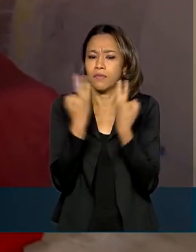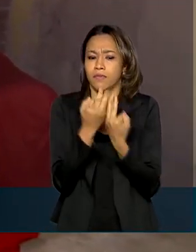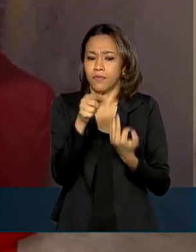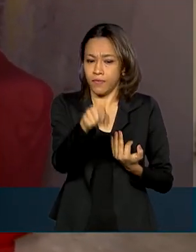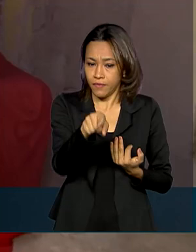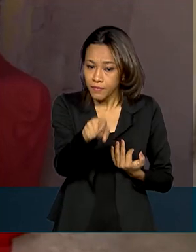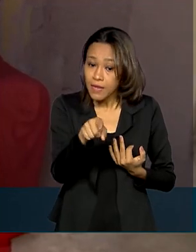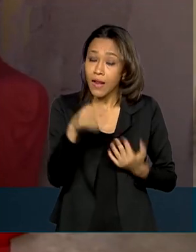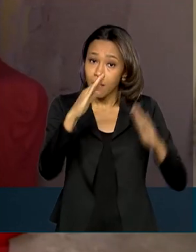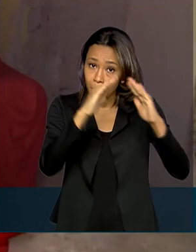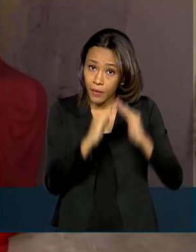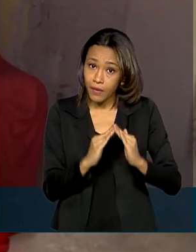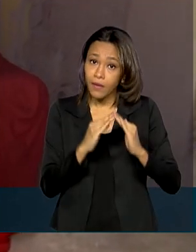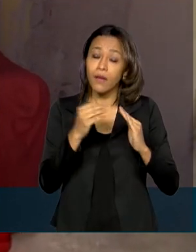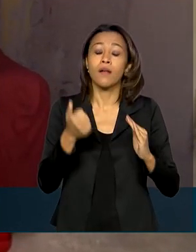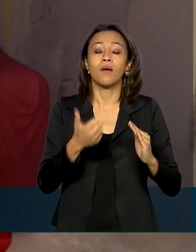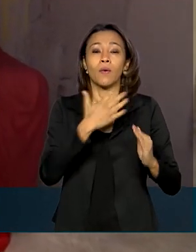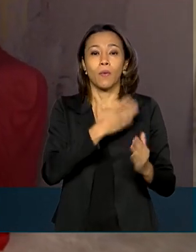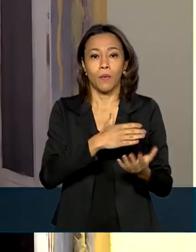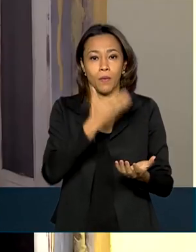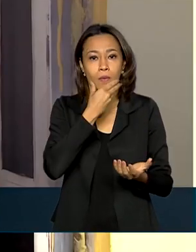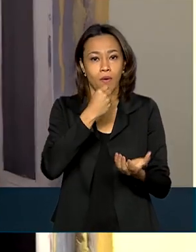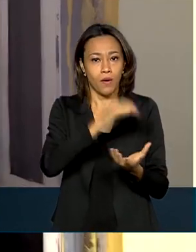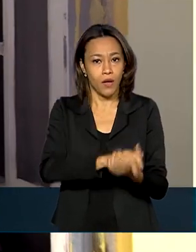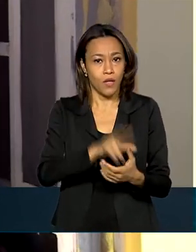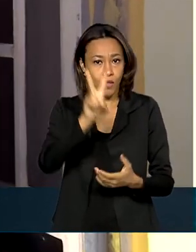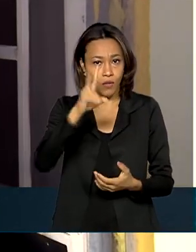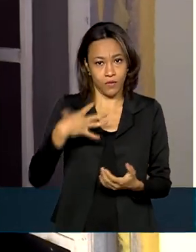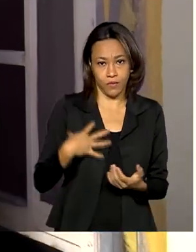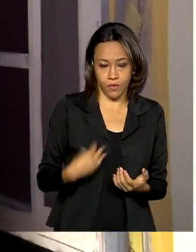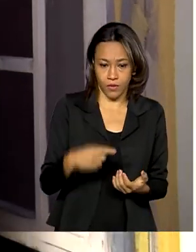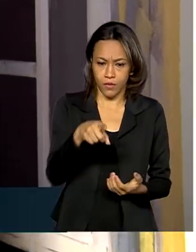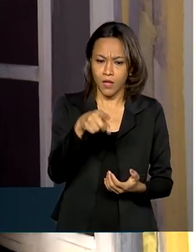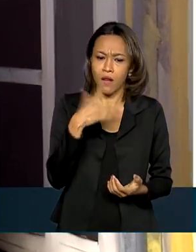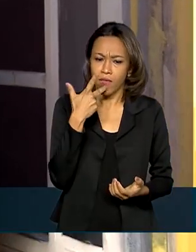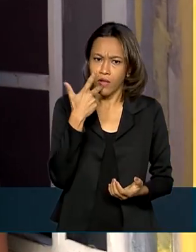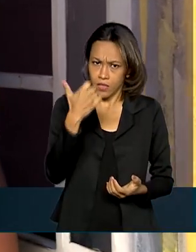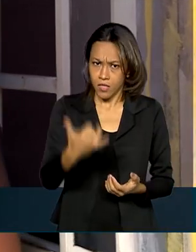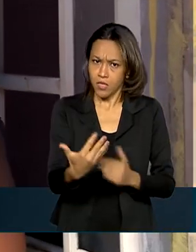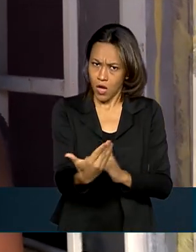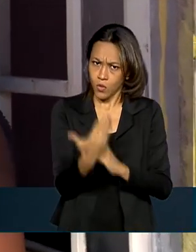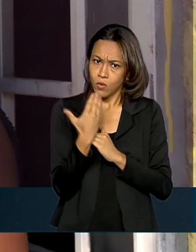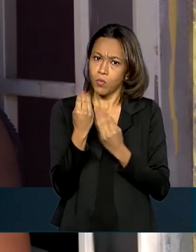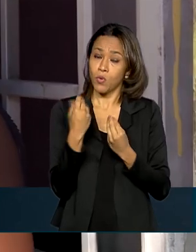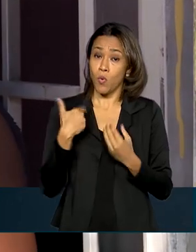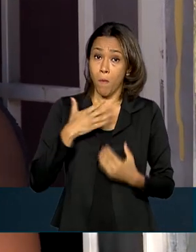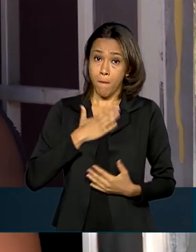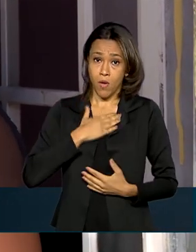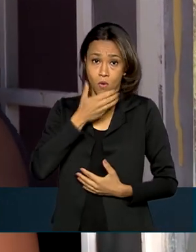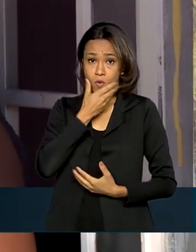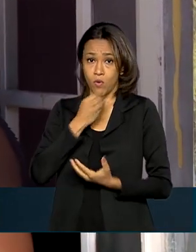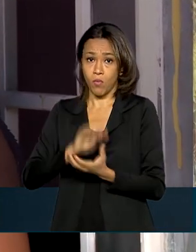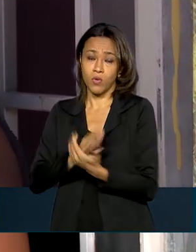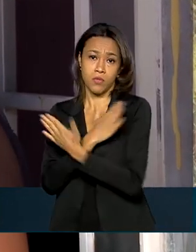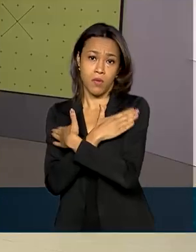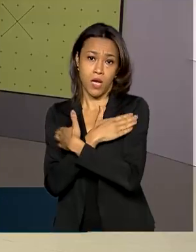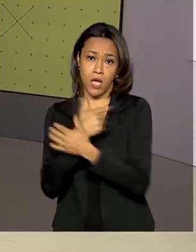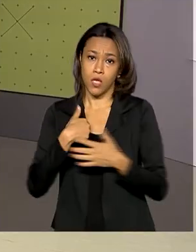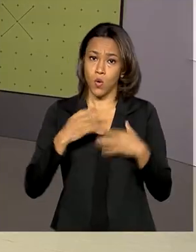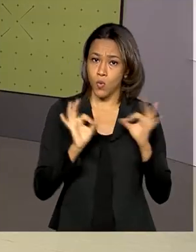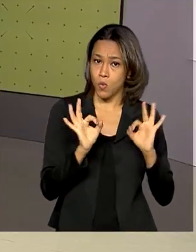mora nesta casa com o marido e dois filhos. Ajudou bastante na renda da família, né? Porque meu esposo está desempregado e eu não trabalho.